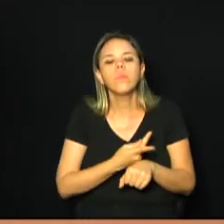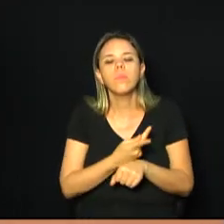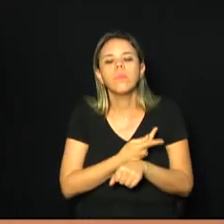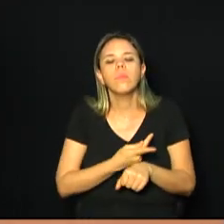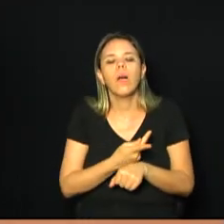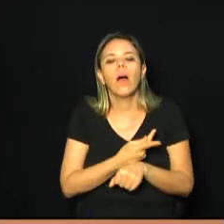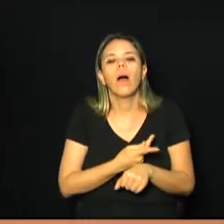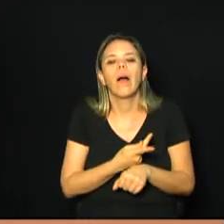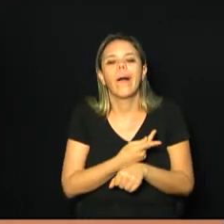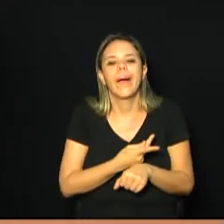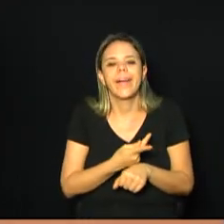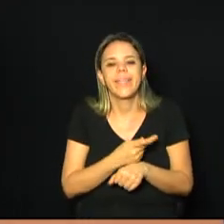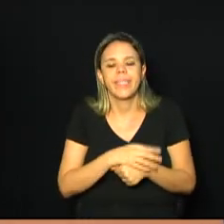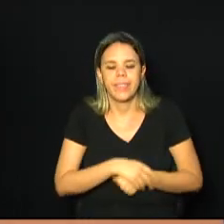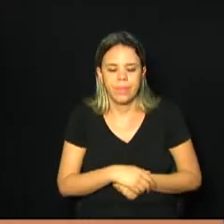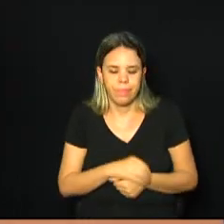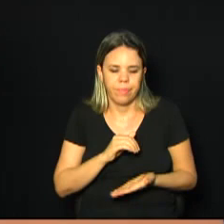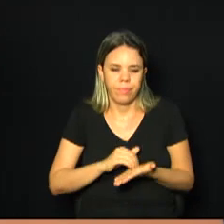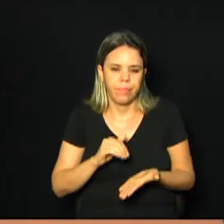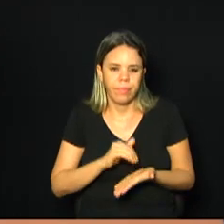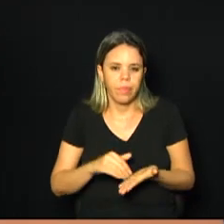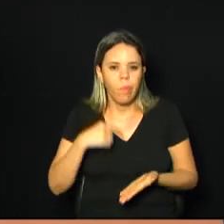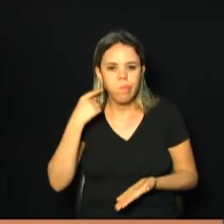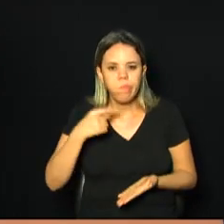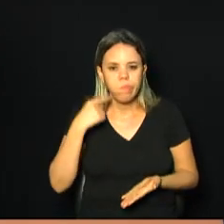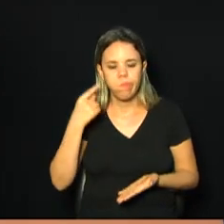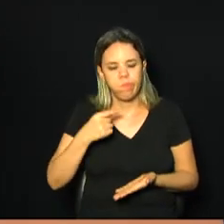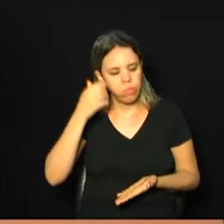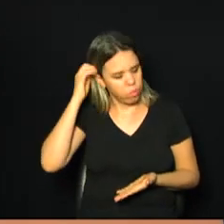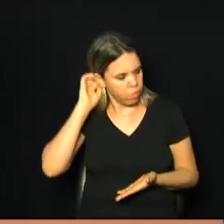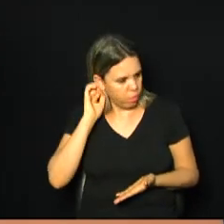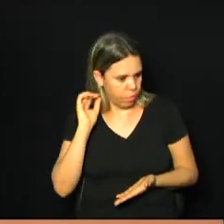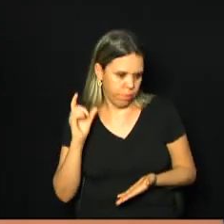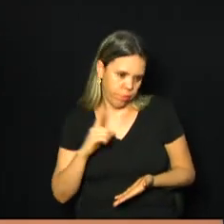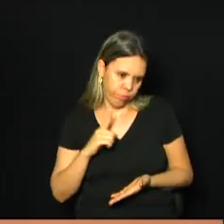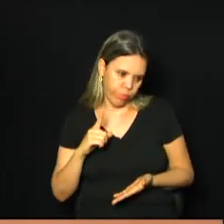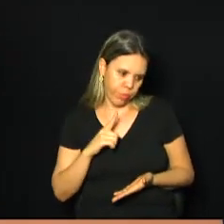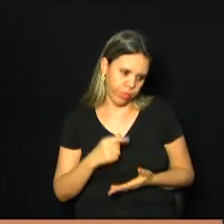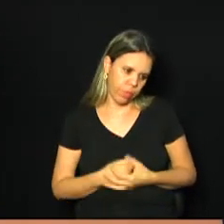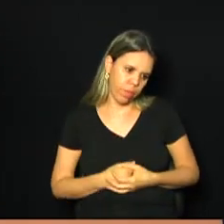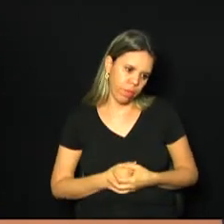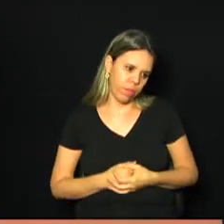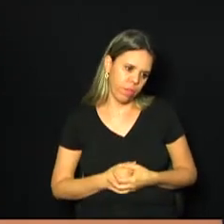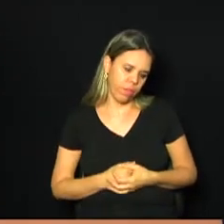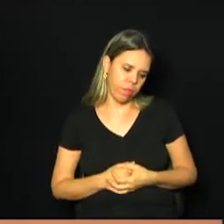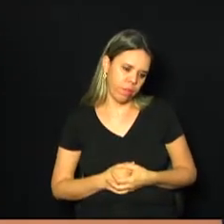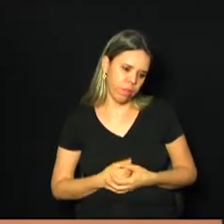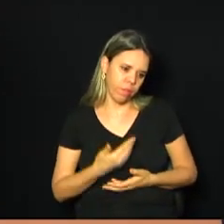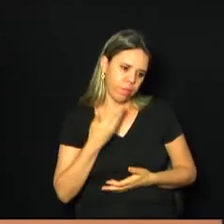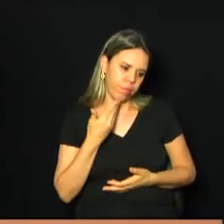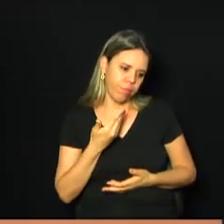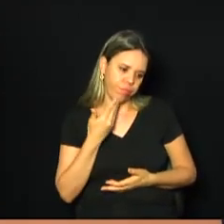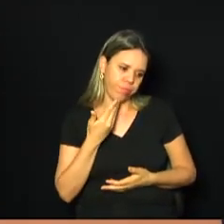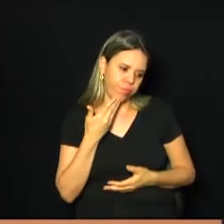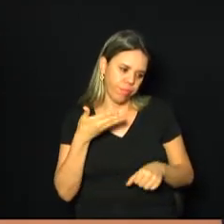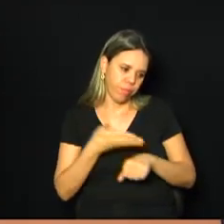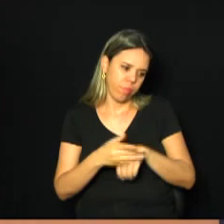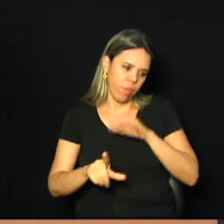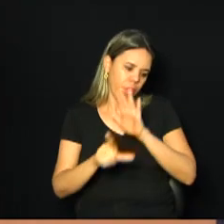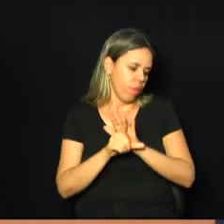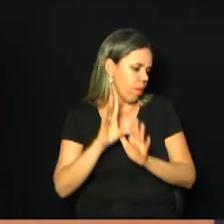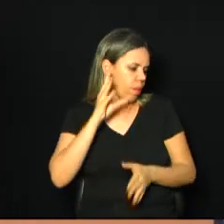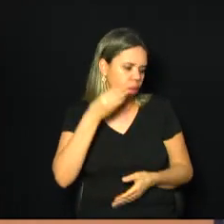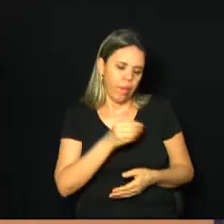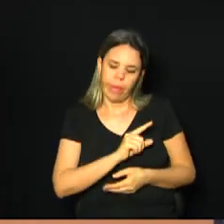um escritório de advogados, ou ela tem uma certa facilidade, porque se ela entrar na lei, ela não vai